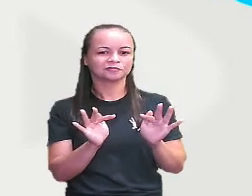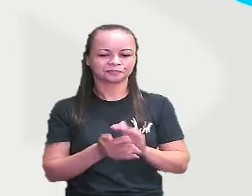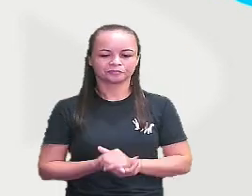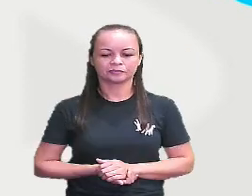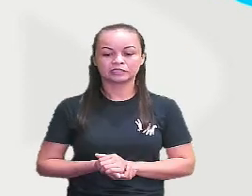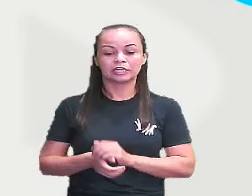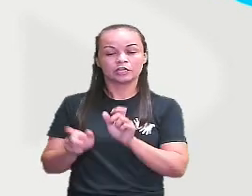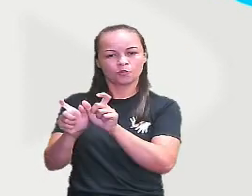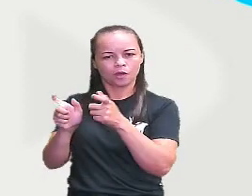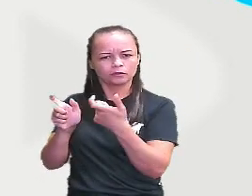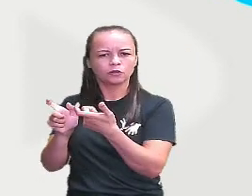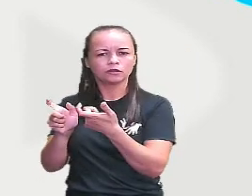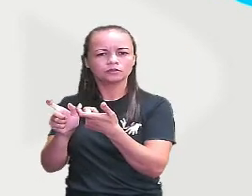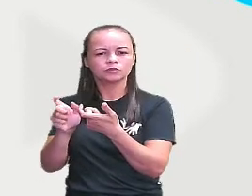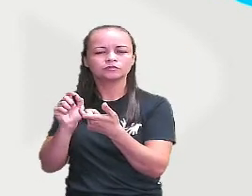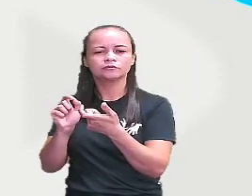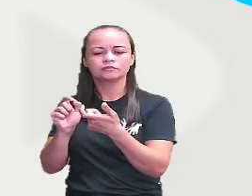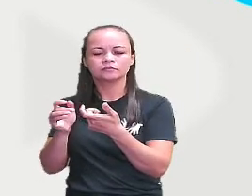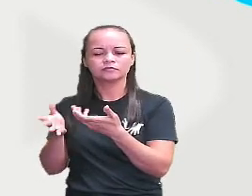antônimo?